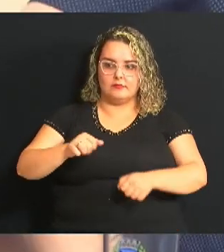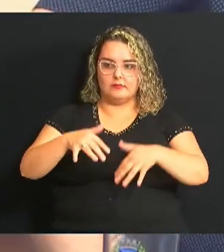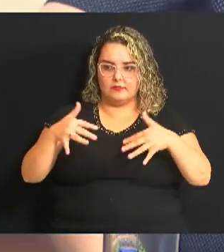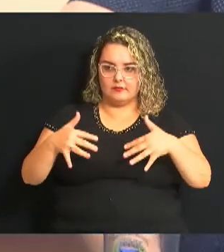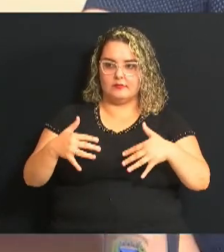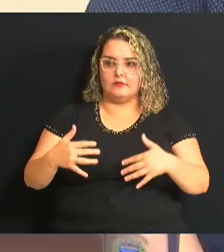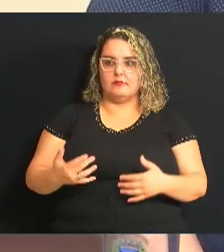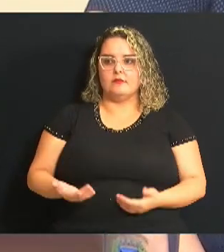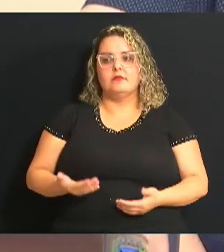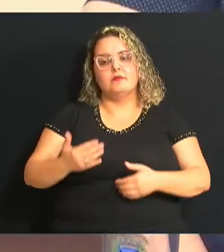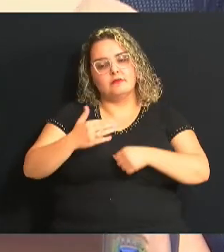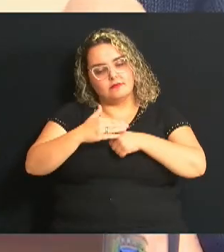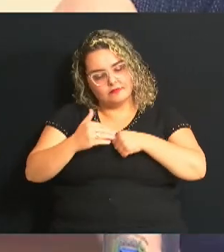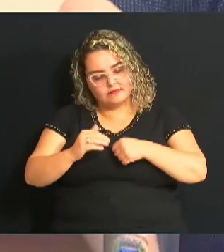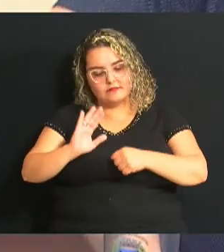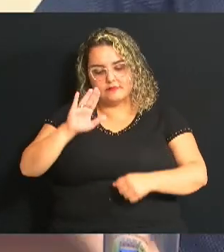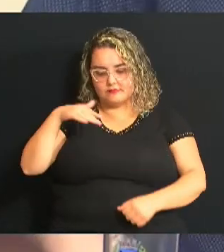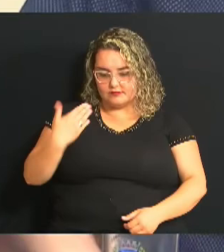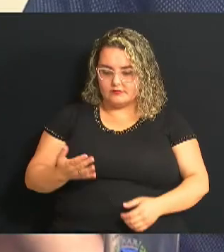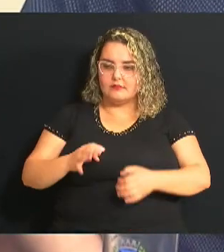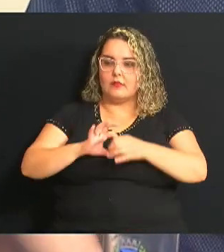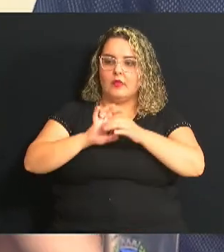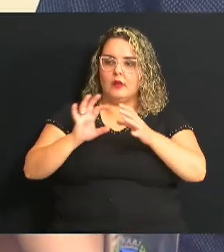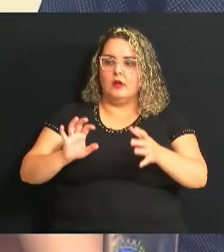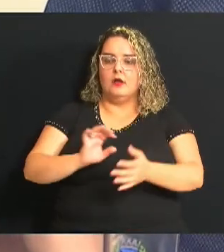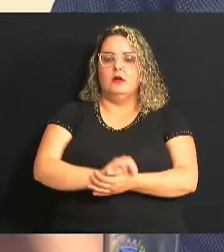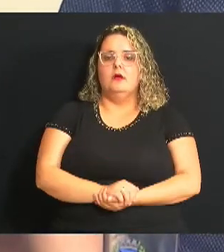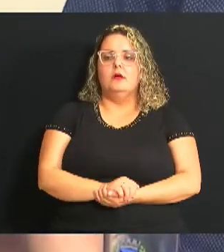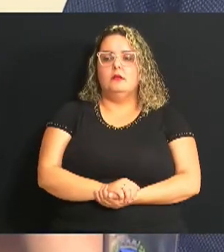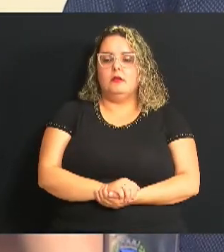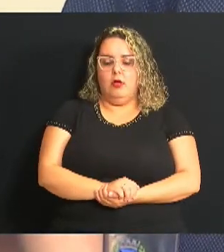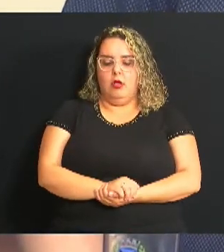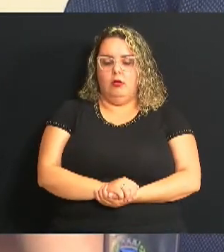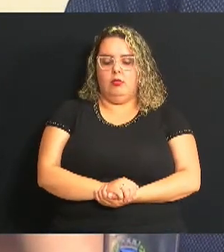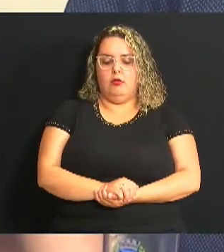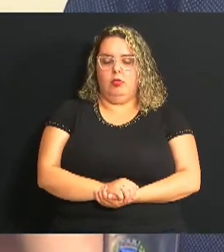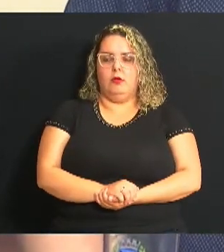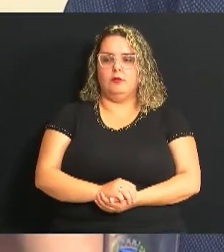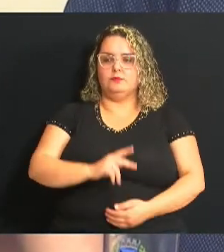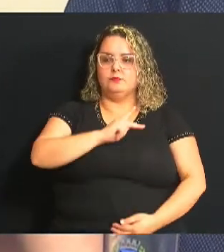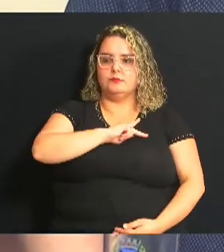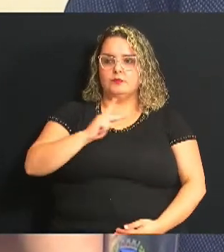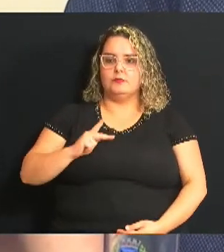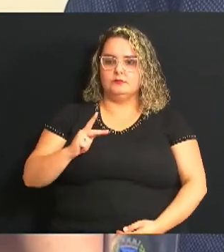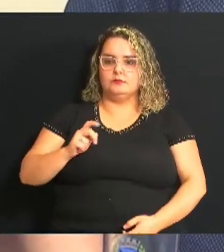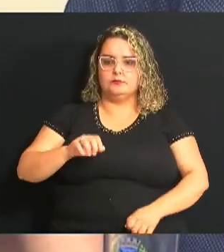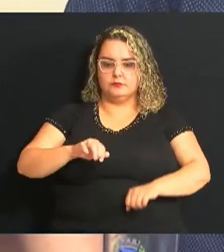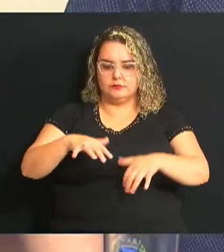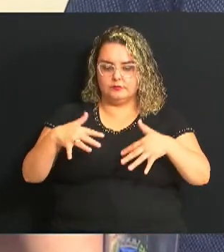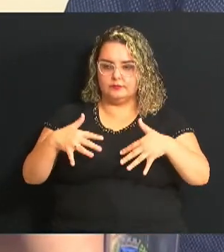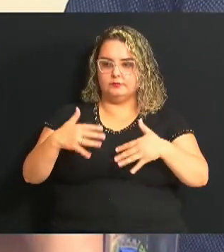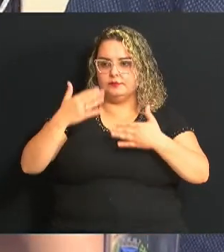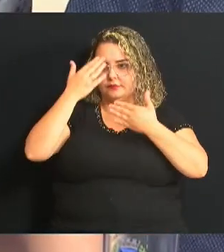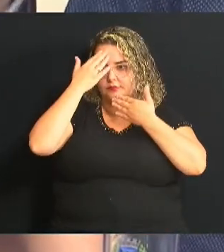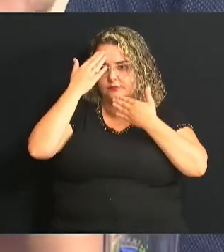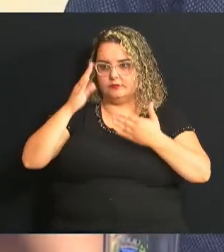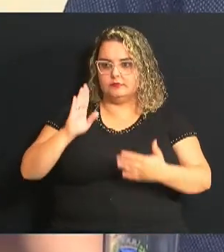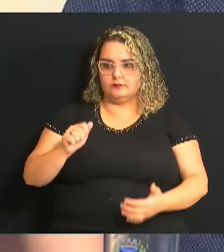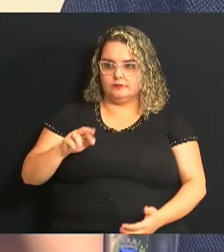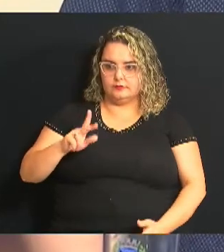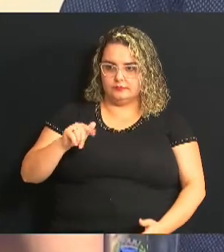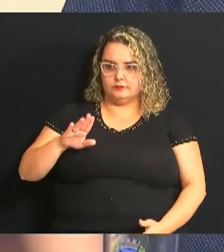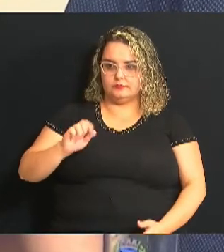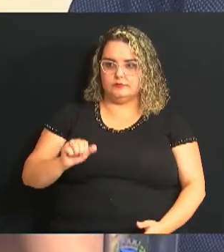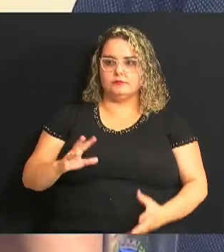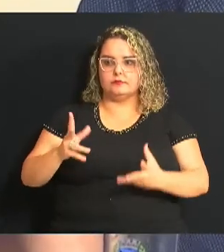gentilmente nos honra, permitindo que a gente estivesse presidindo essa sessão. Quero agradecer a Bárbara e toda a